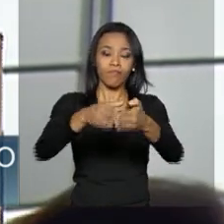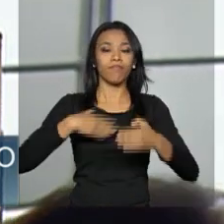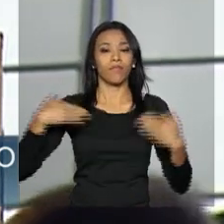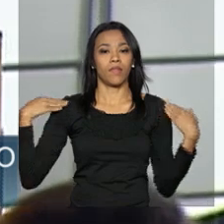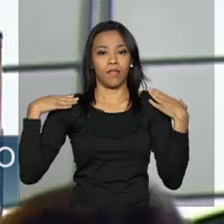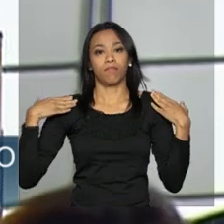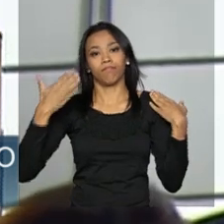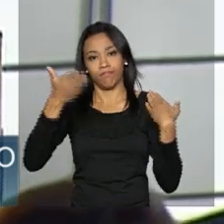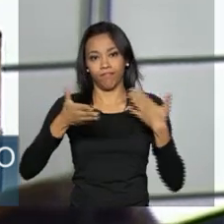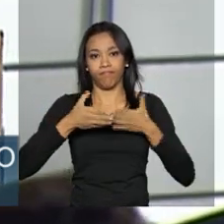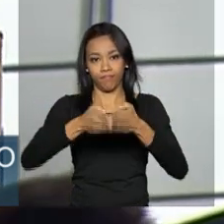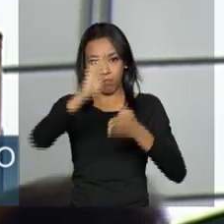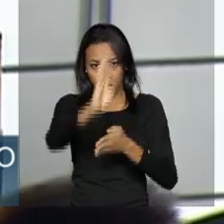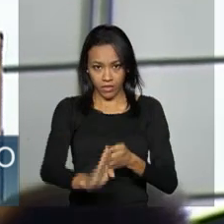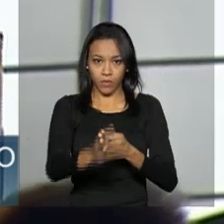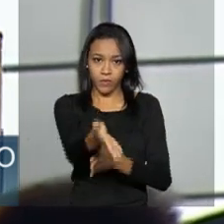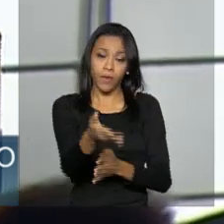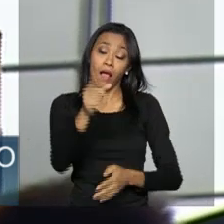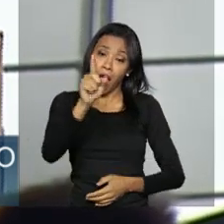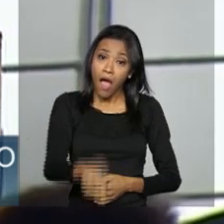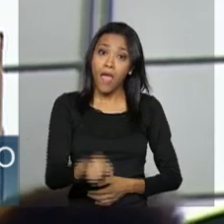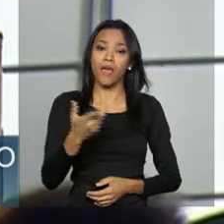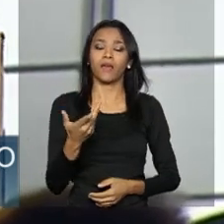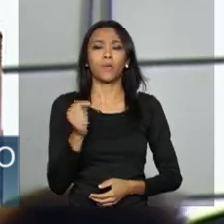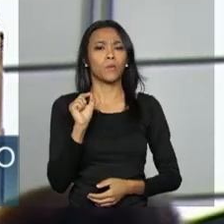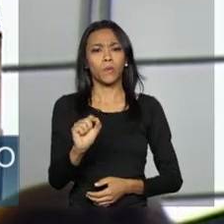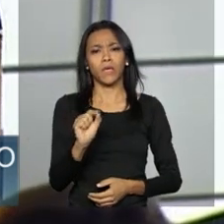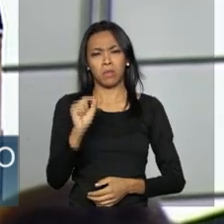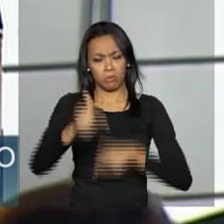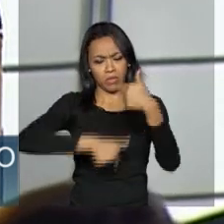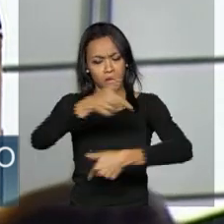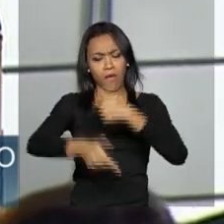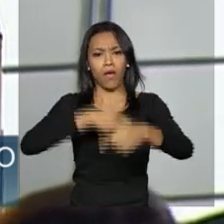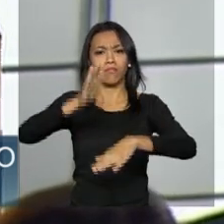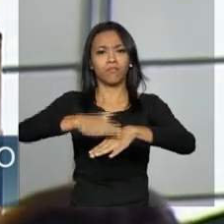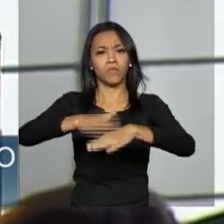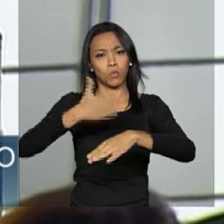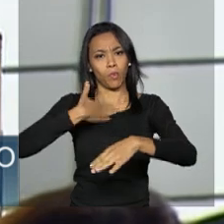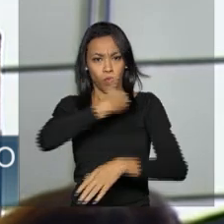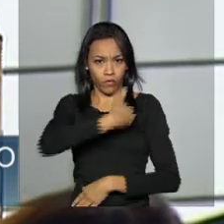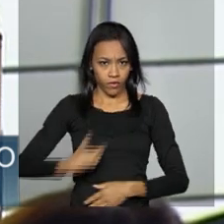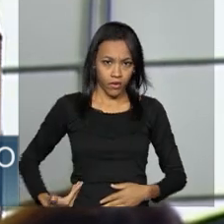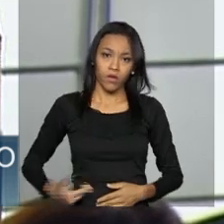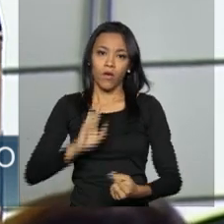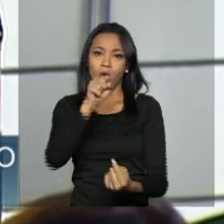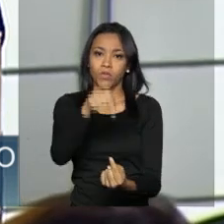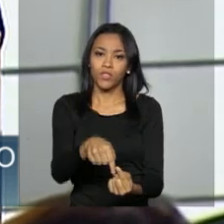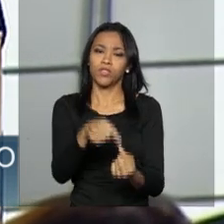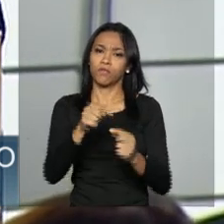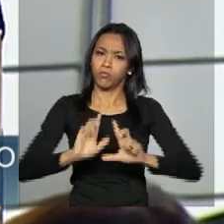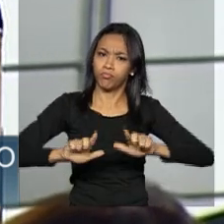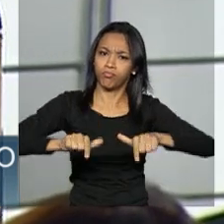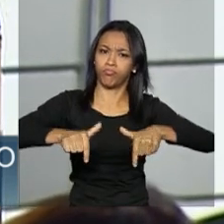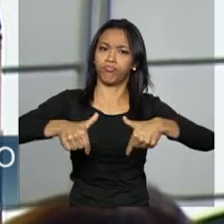Brasil. Trata-se, sem dúvida, de uma iniciativa do meu governo para ampliar a capacidade